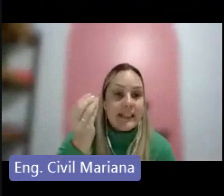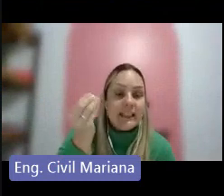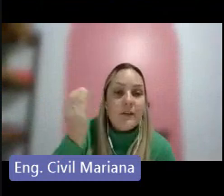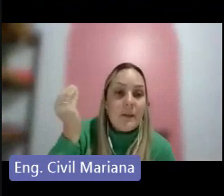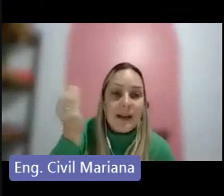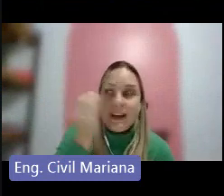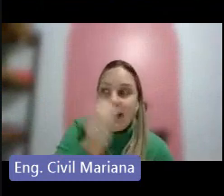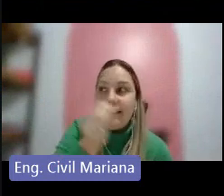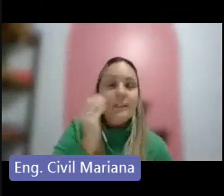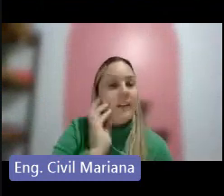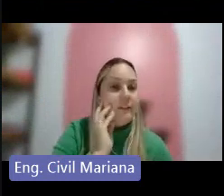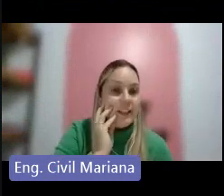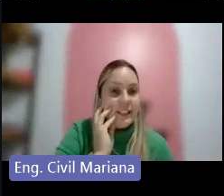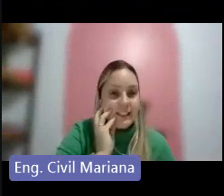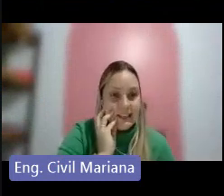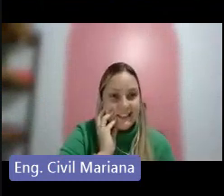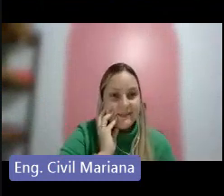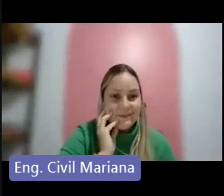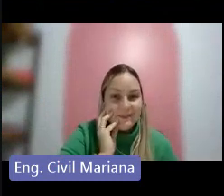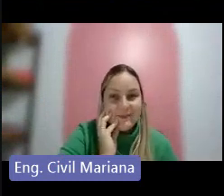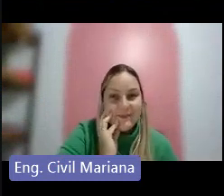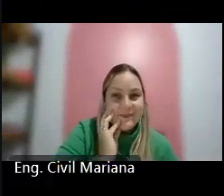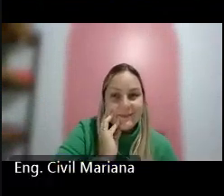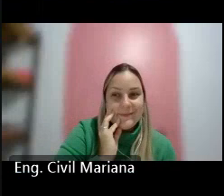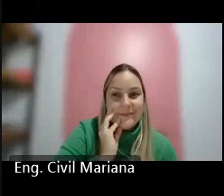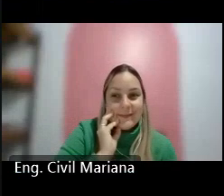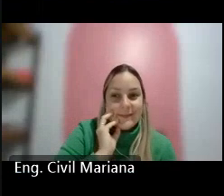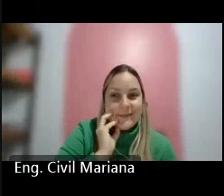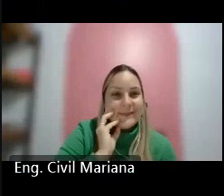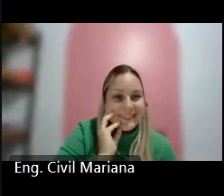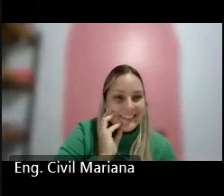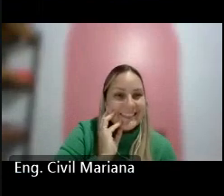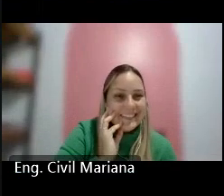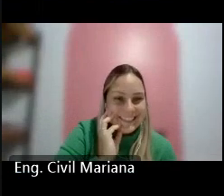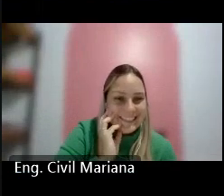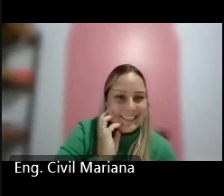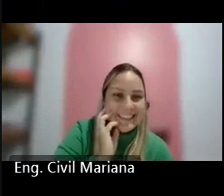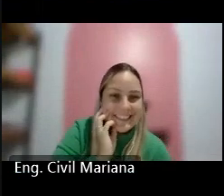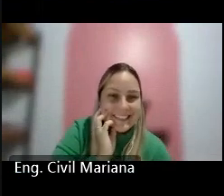escrito carbonatação, apaguei e coloquei eflorescência. Tá.